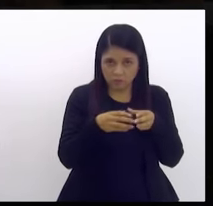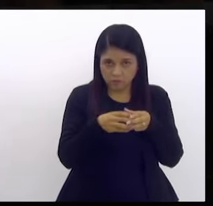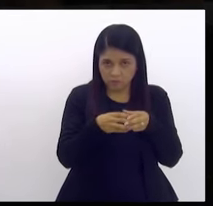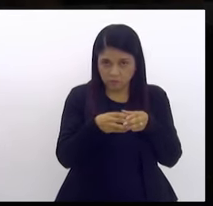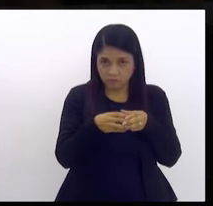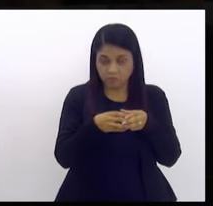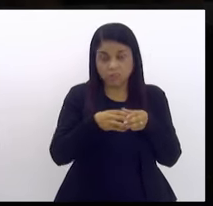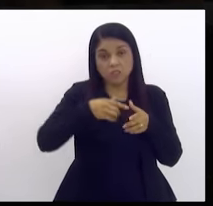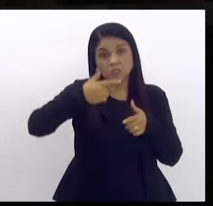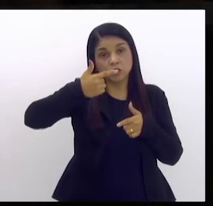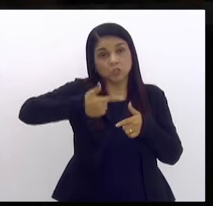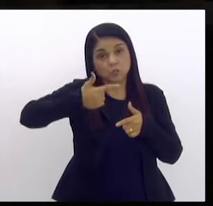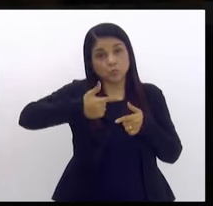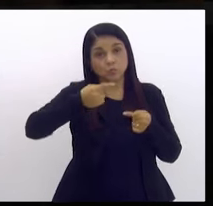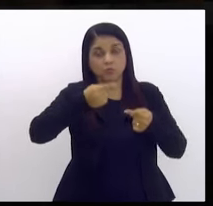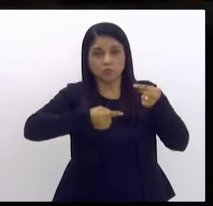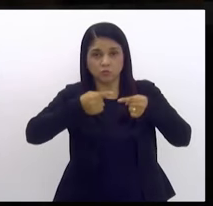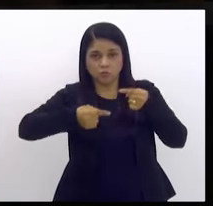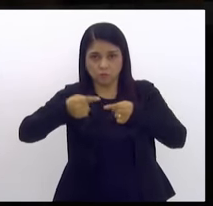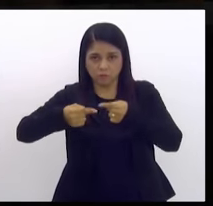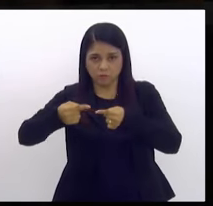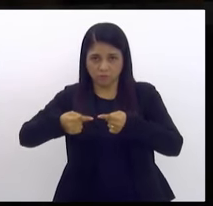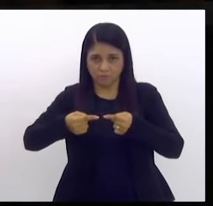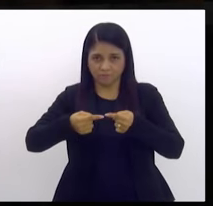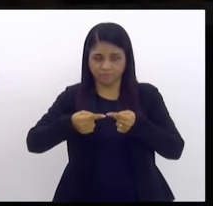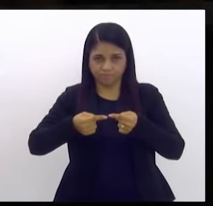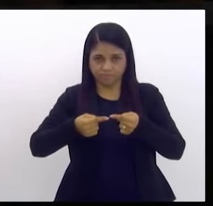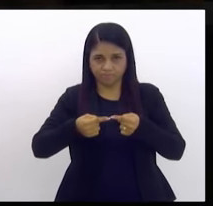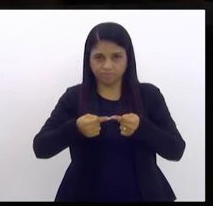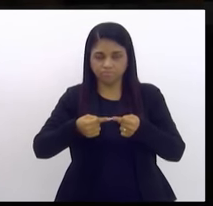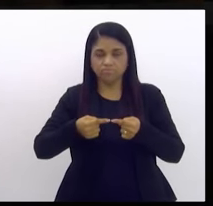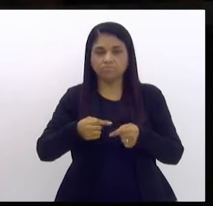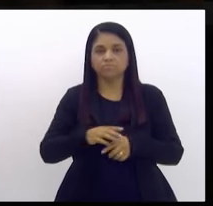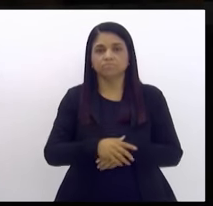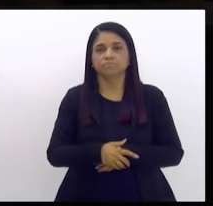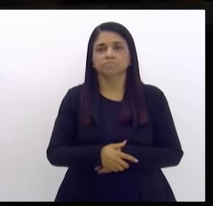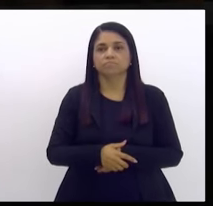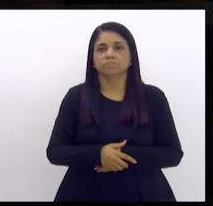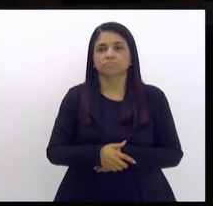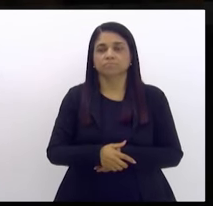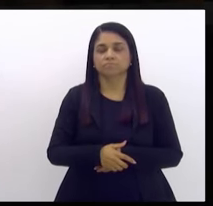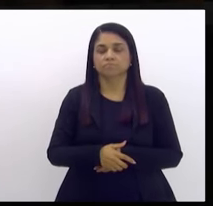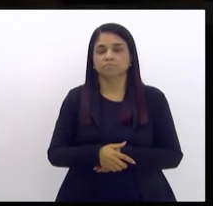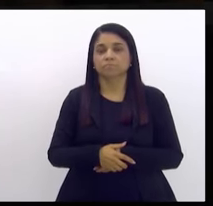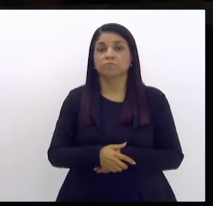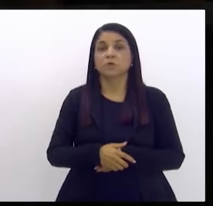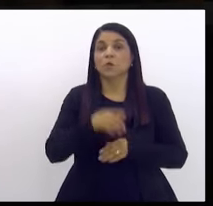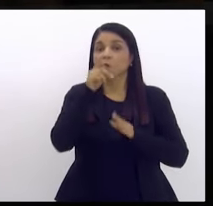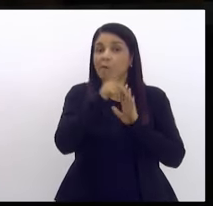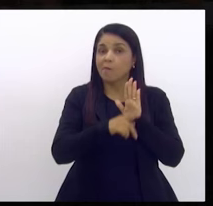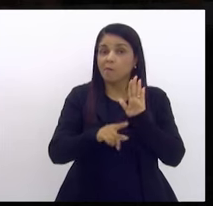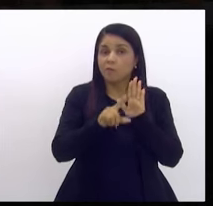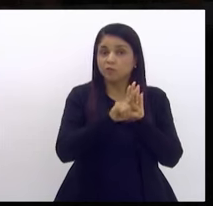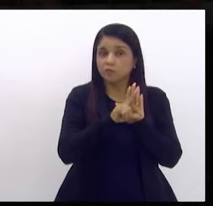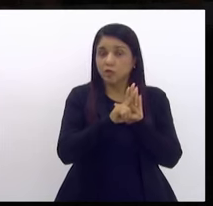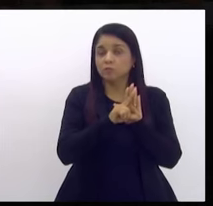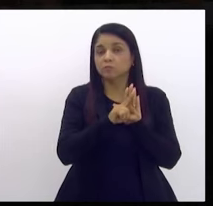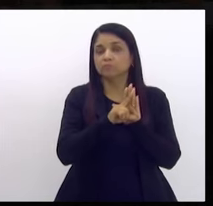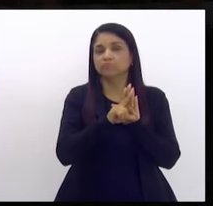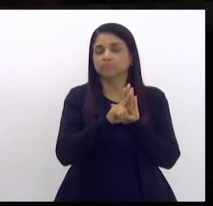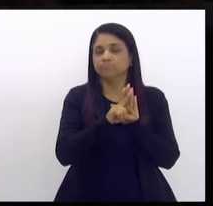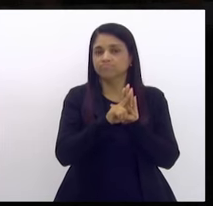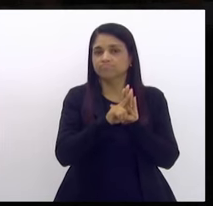em segunda e última discussão. Né? Então, o projeto recebeu